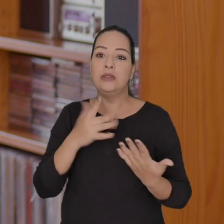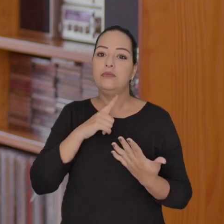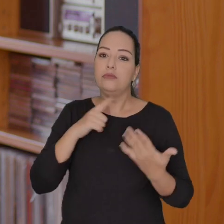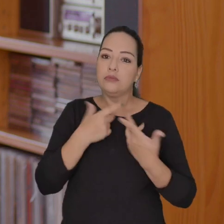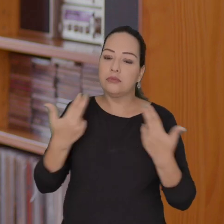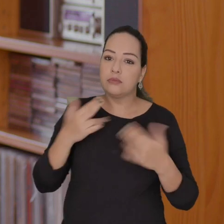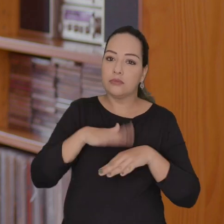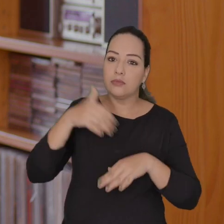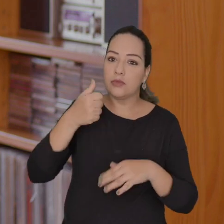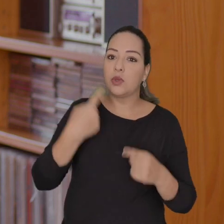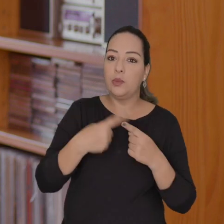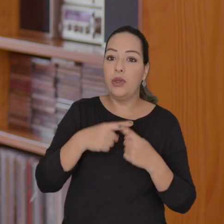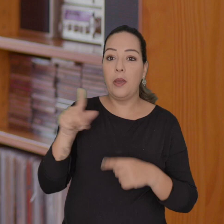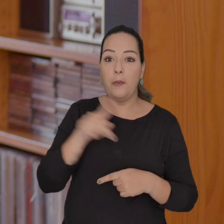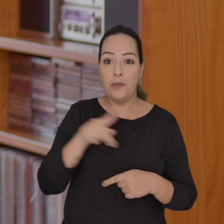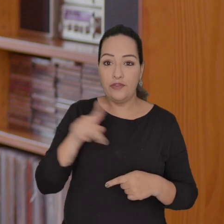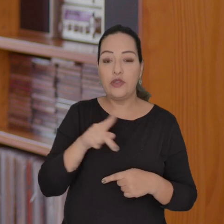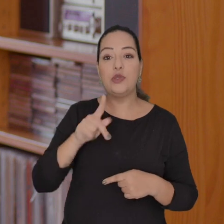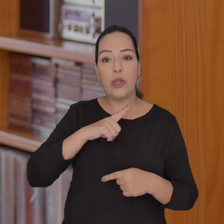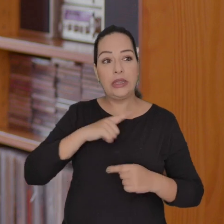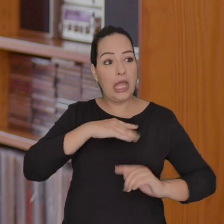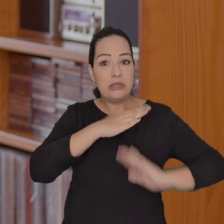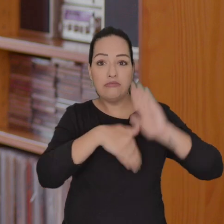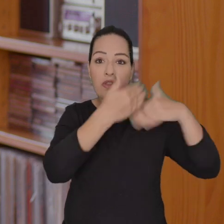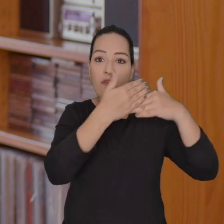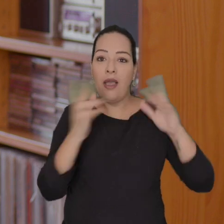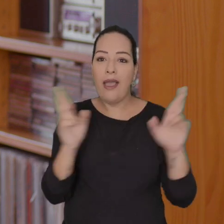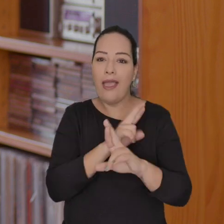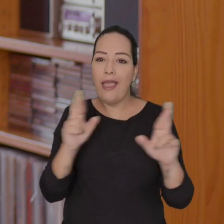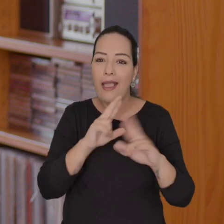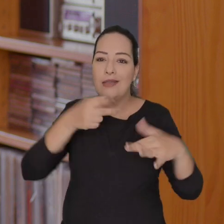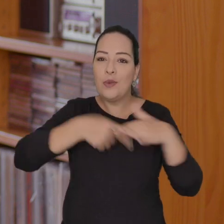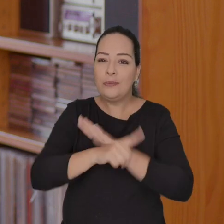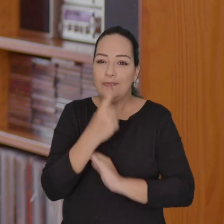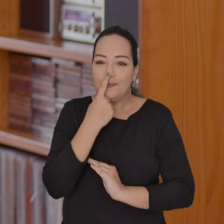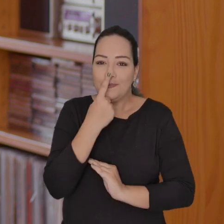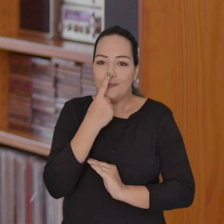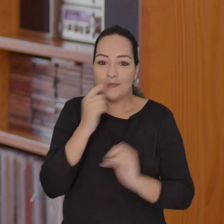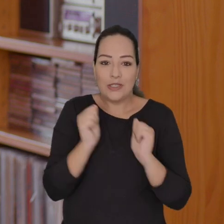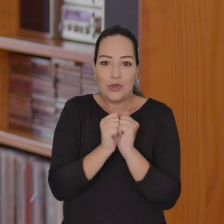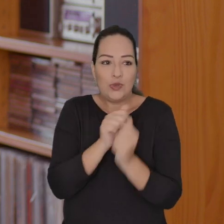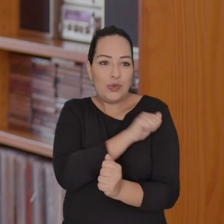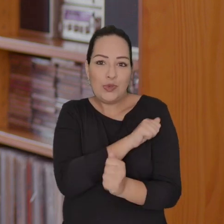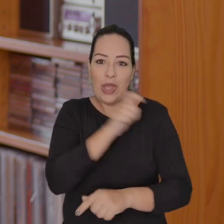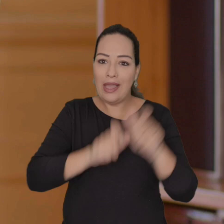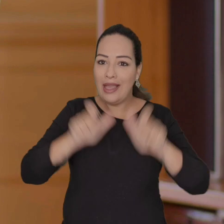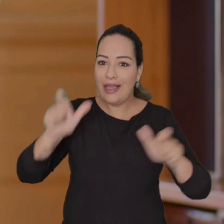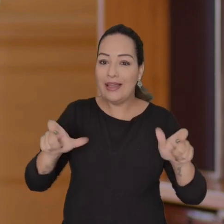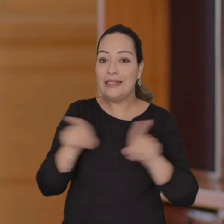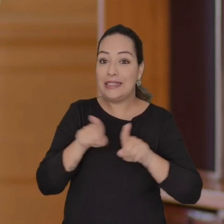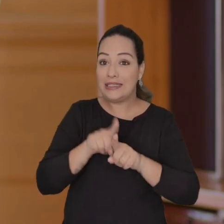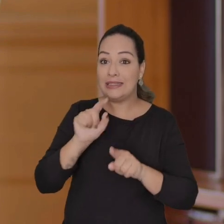outro lado, isso tem vantagens, porque o professor tem a chance de desenvolver uma relação muito íntima com os alunos e